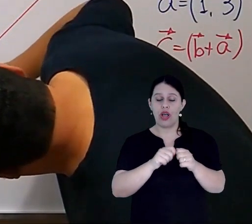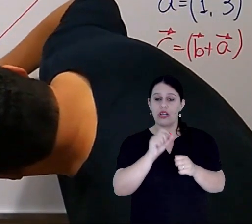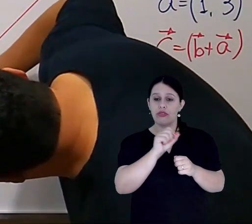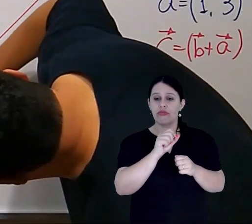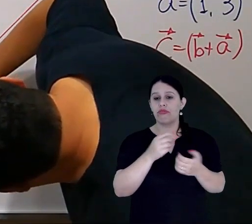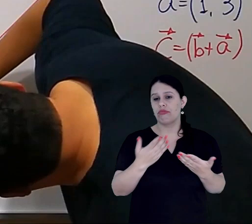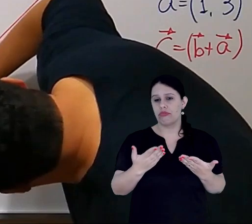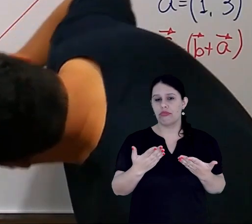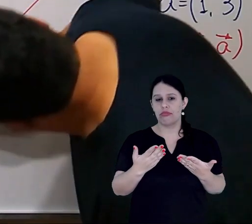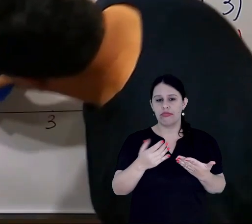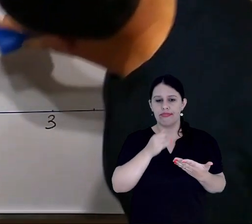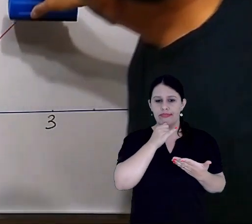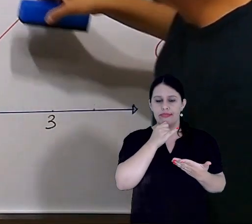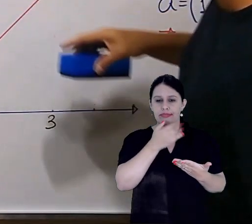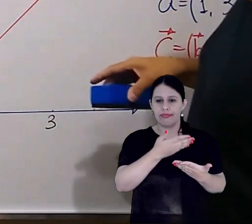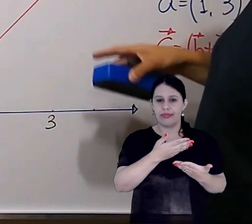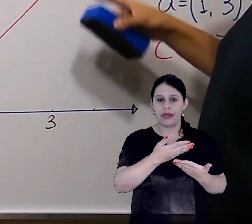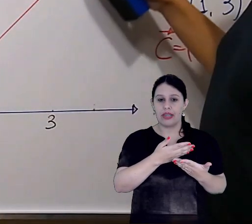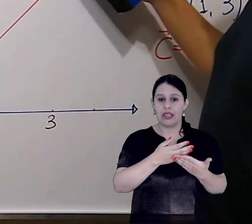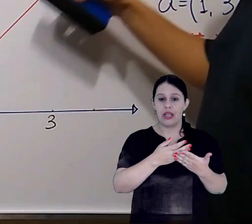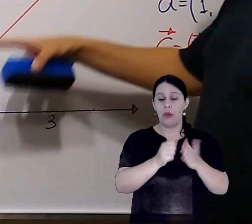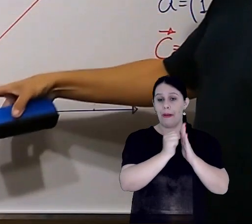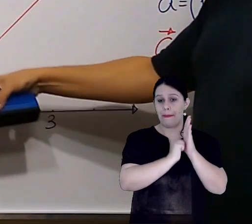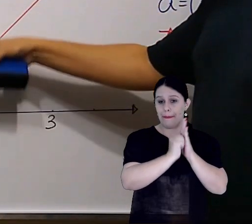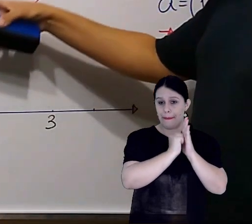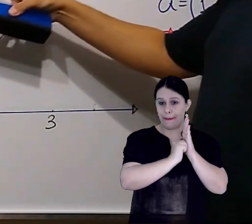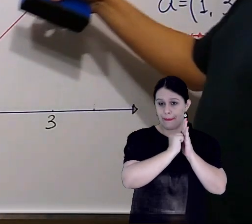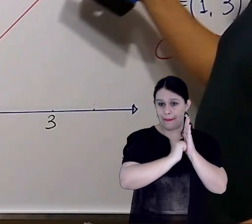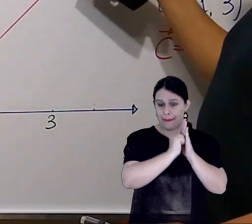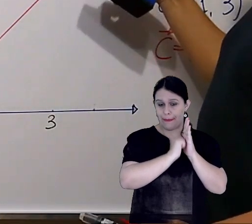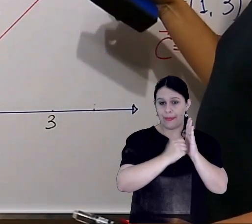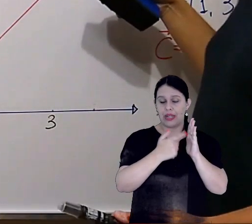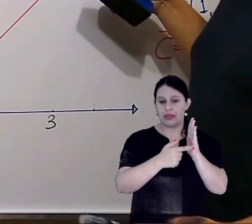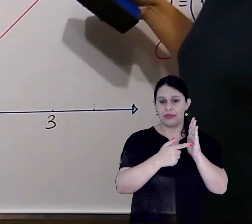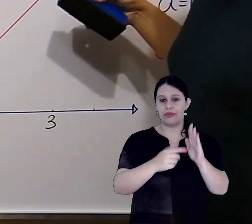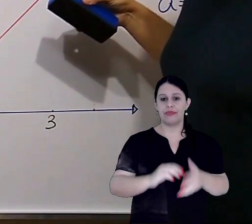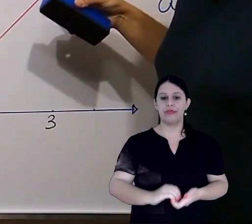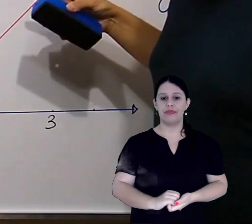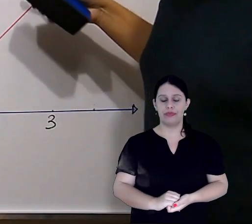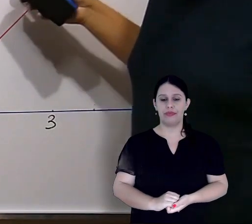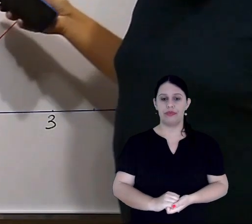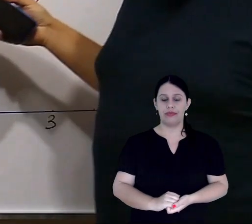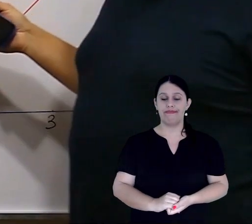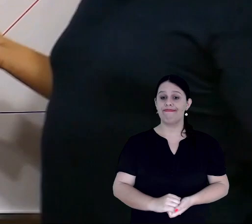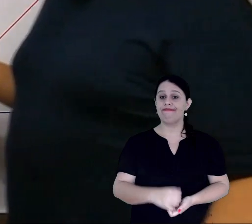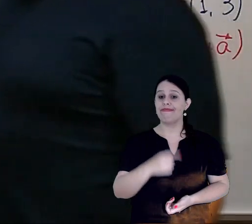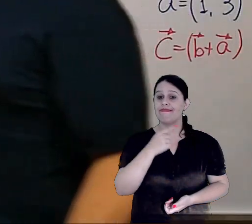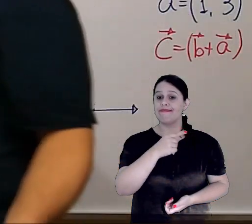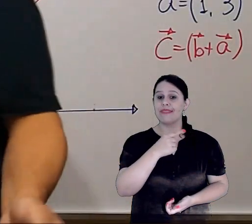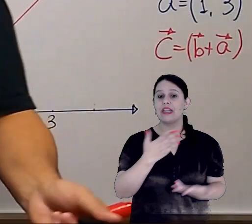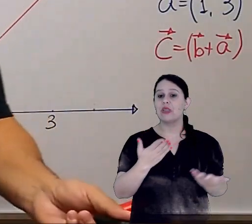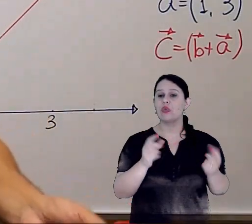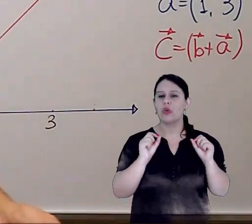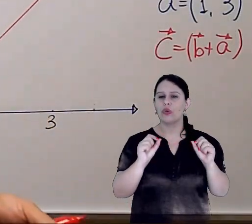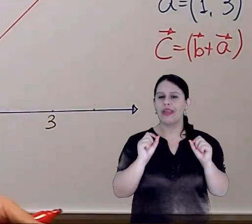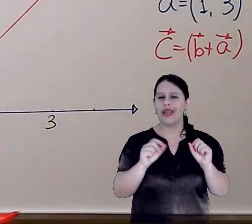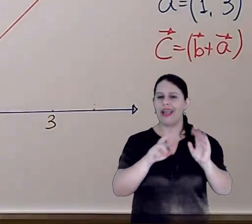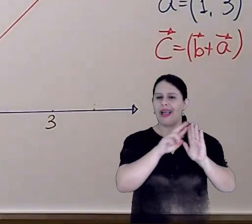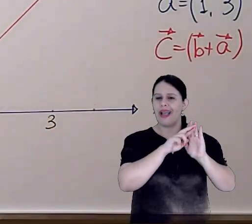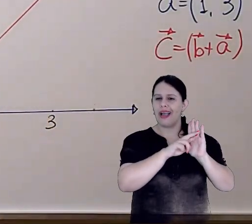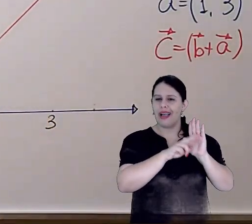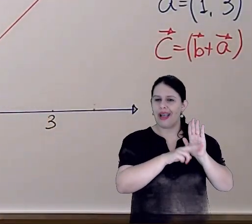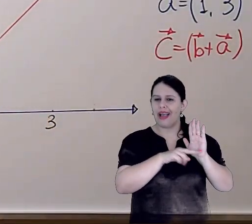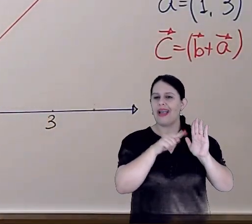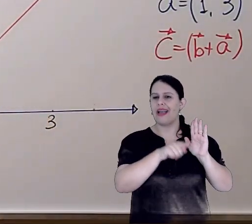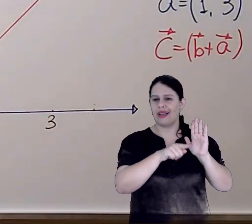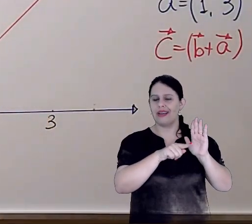Eu apago daqui, né? Eu levei ele lá para cima Isso aqui é a regra do Polígono É lógico É tem que funcionar A